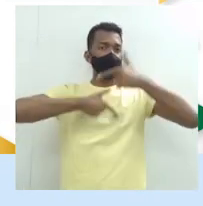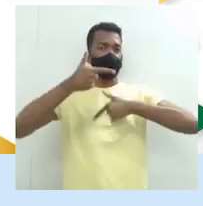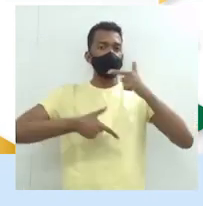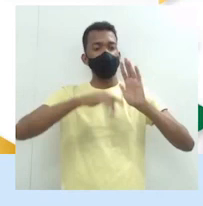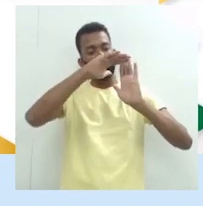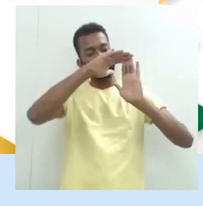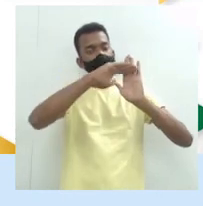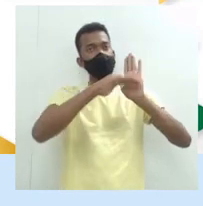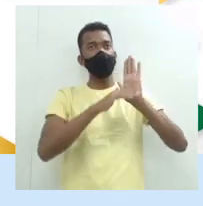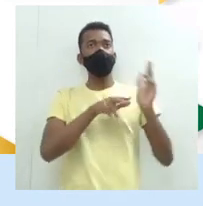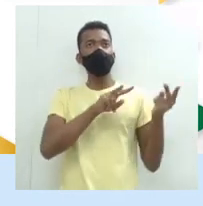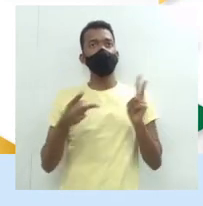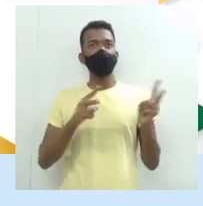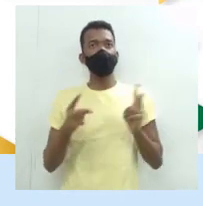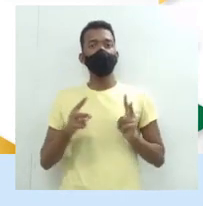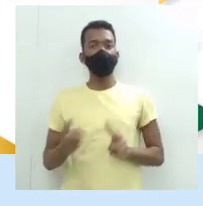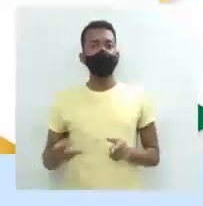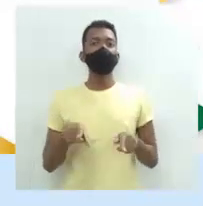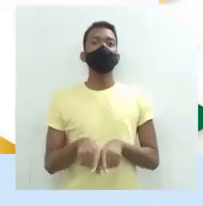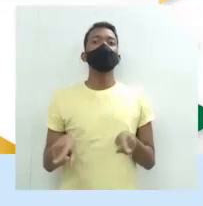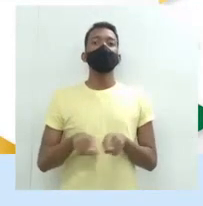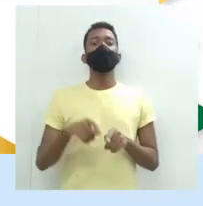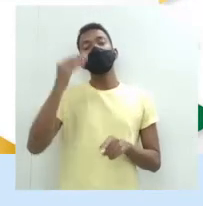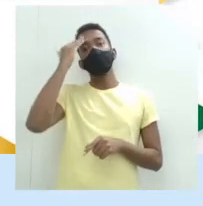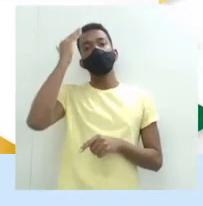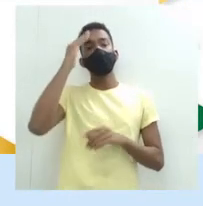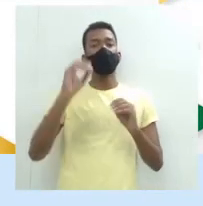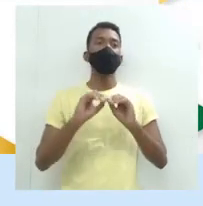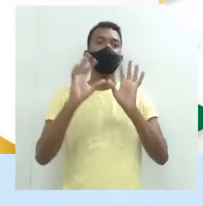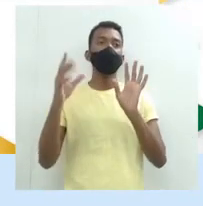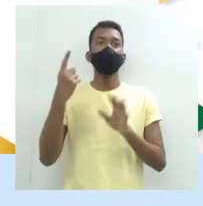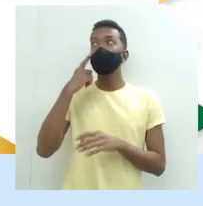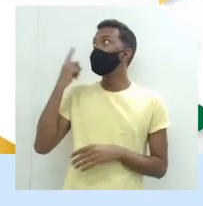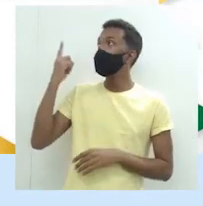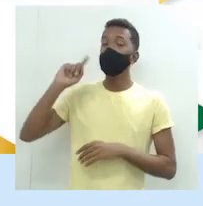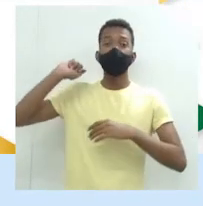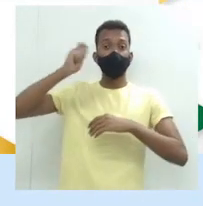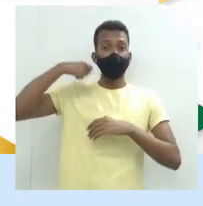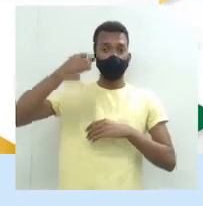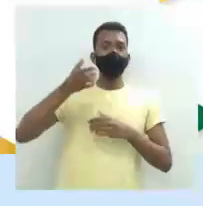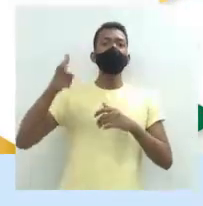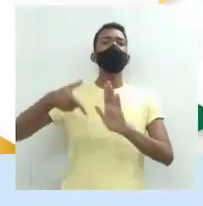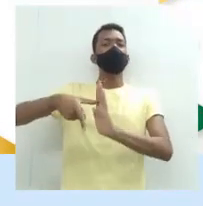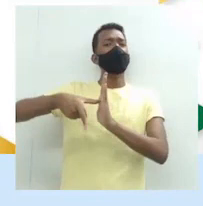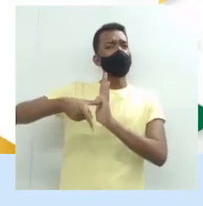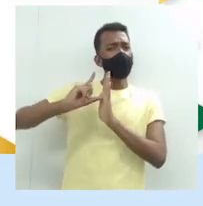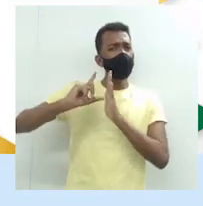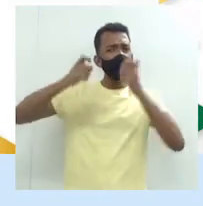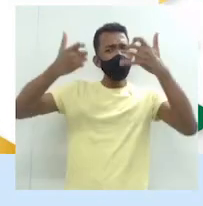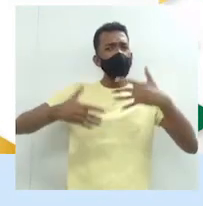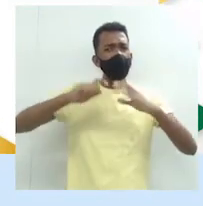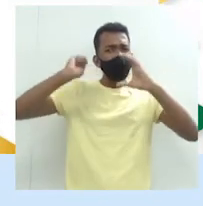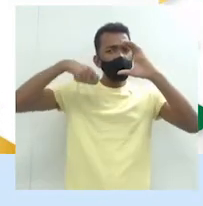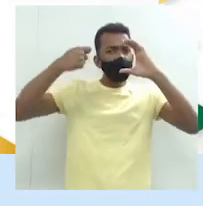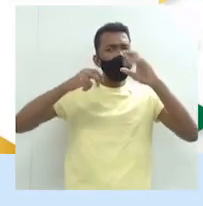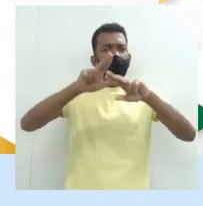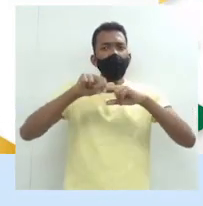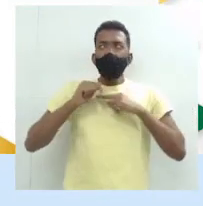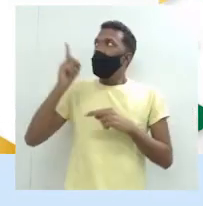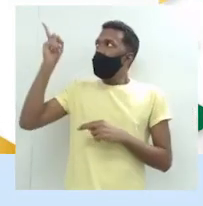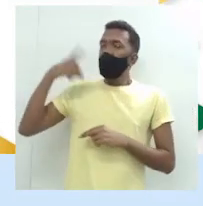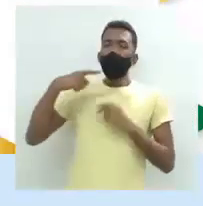gente fazer essa tradução e entender. O vídeo que eu sugeri anteriormente, ele vem